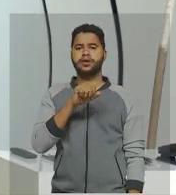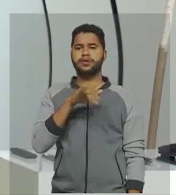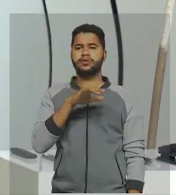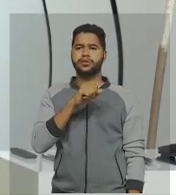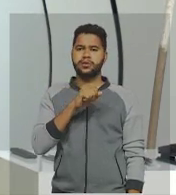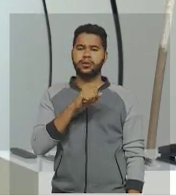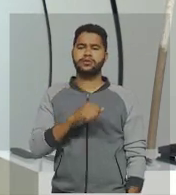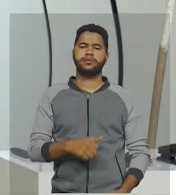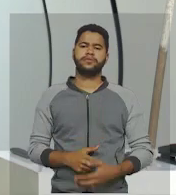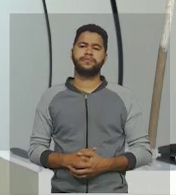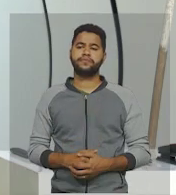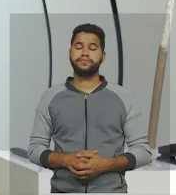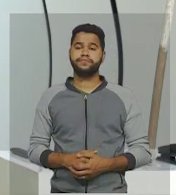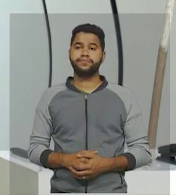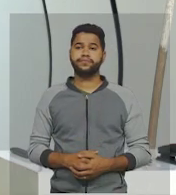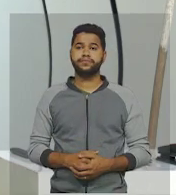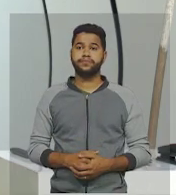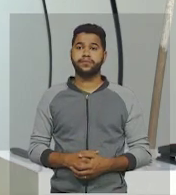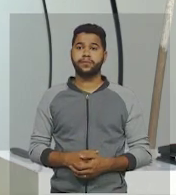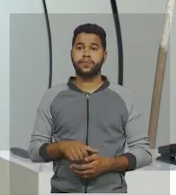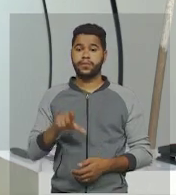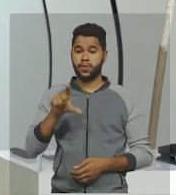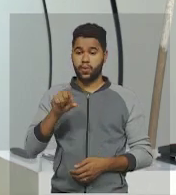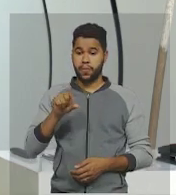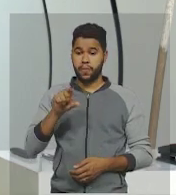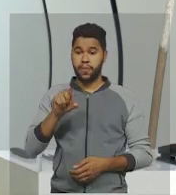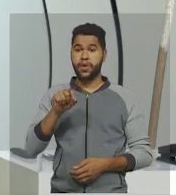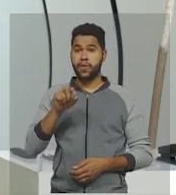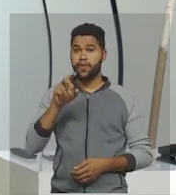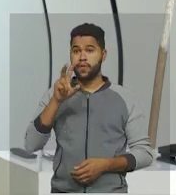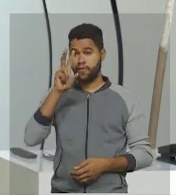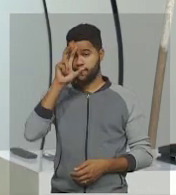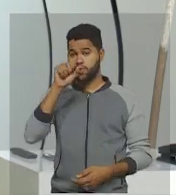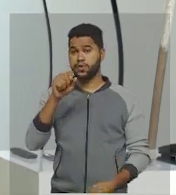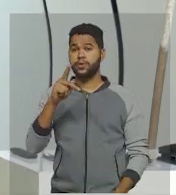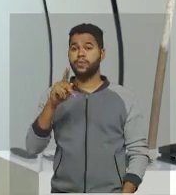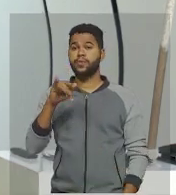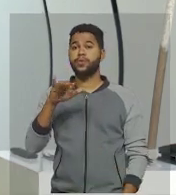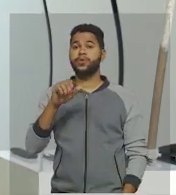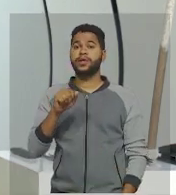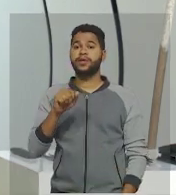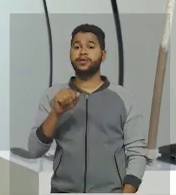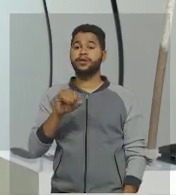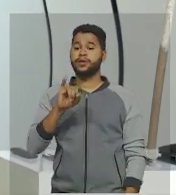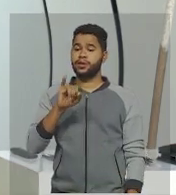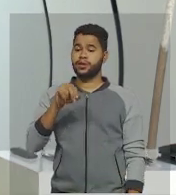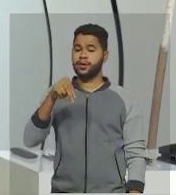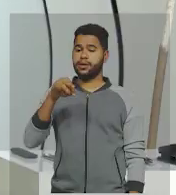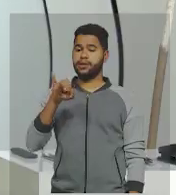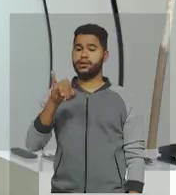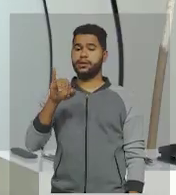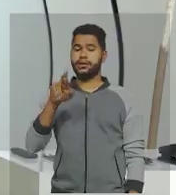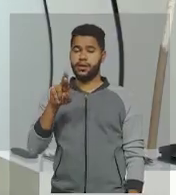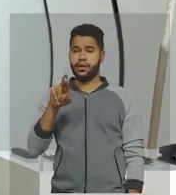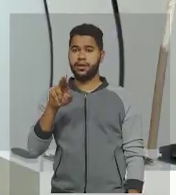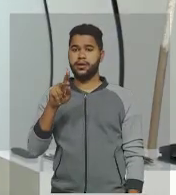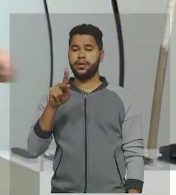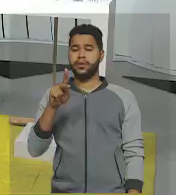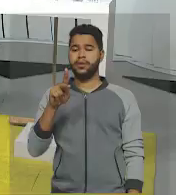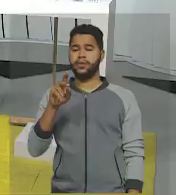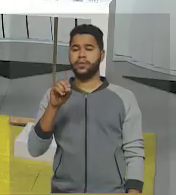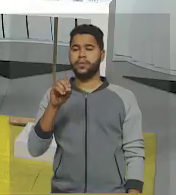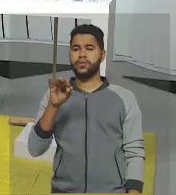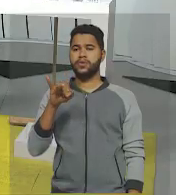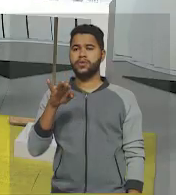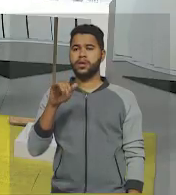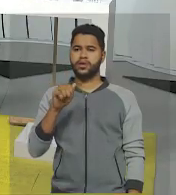desse lado aqui. Então, como o ponto de aplicação está no meio, então a alavanca interpotente. Aqui nós